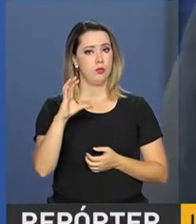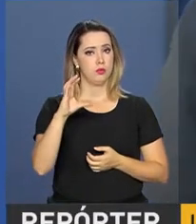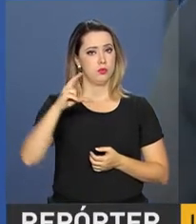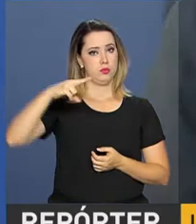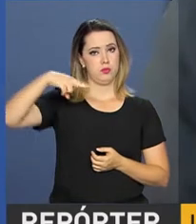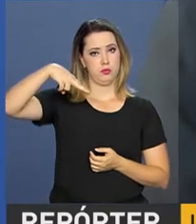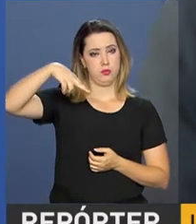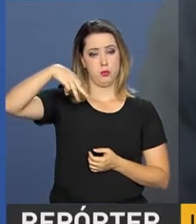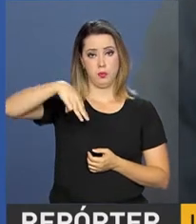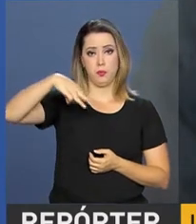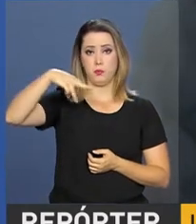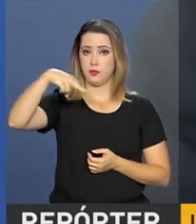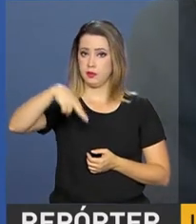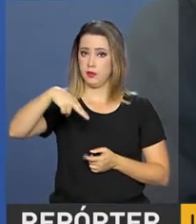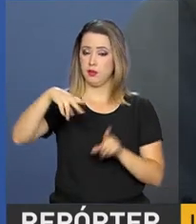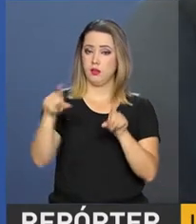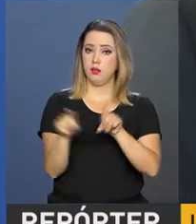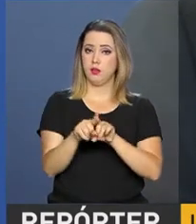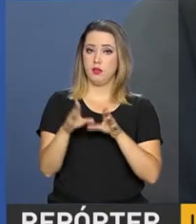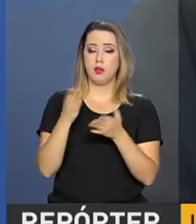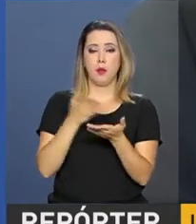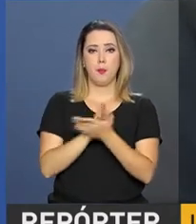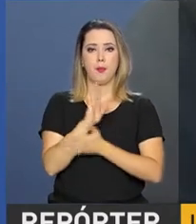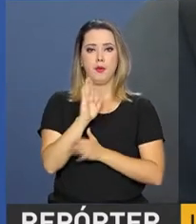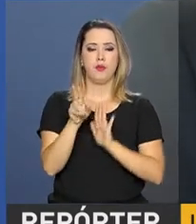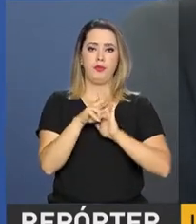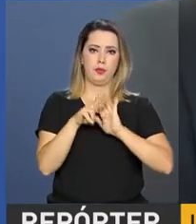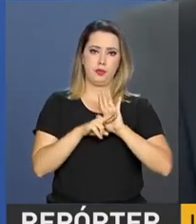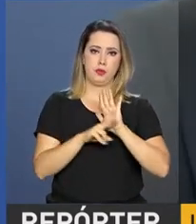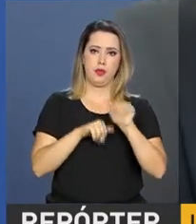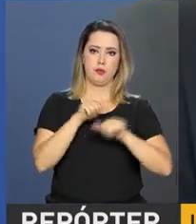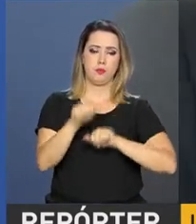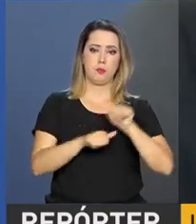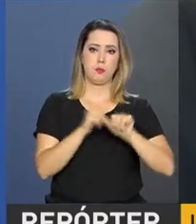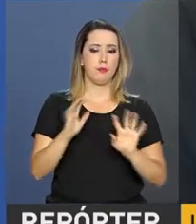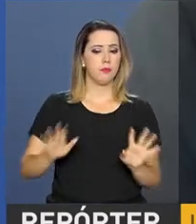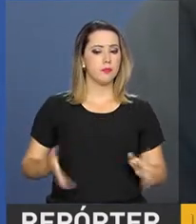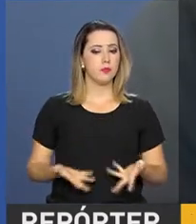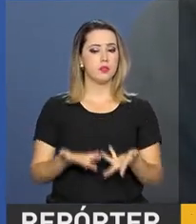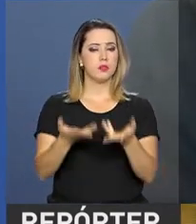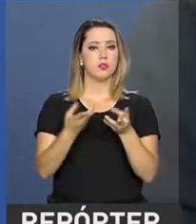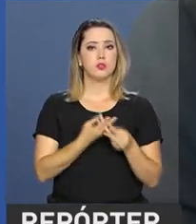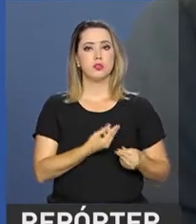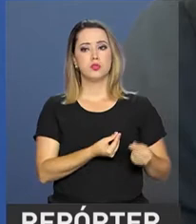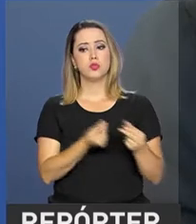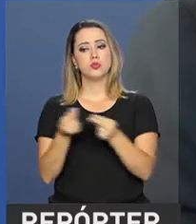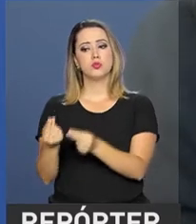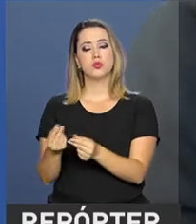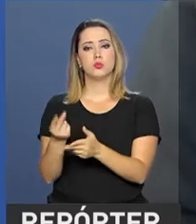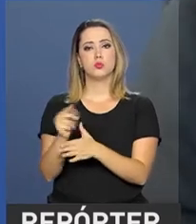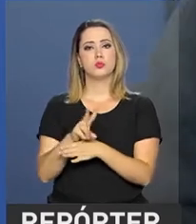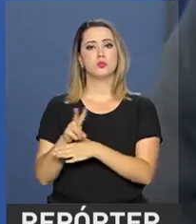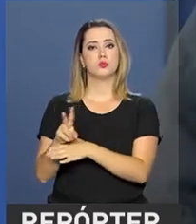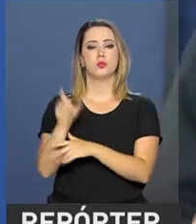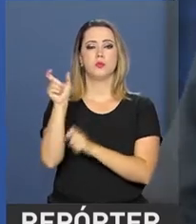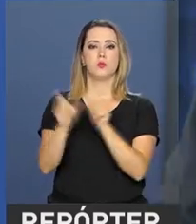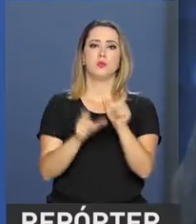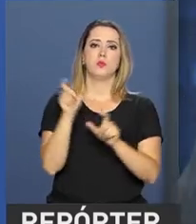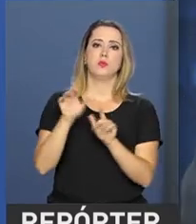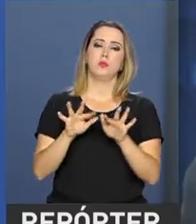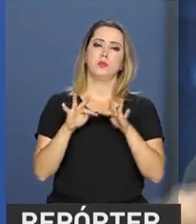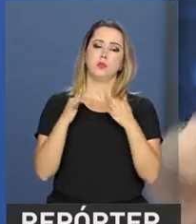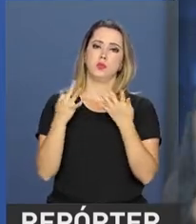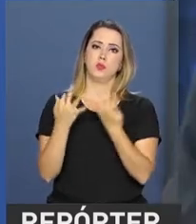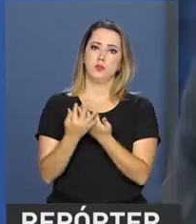aprovou a medida que estimula a concessão de microcrédito para pessoas distintas